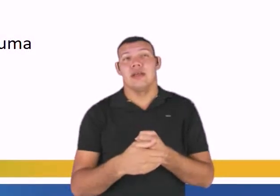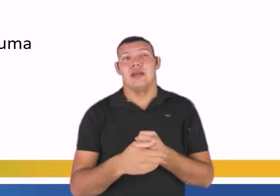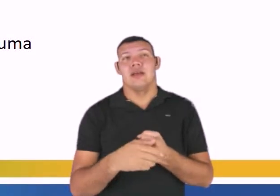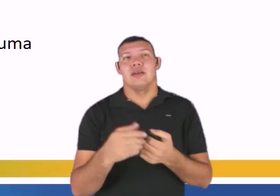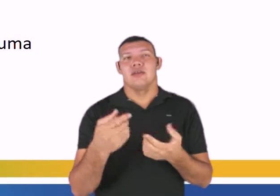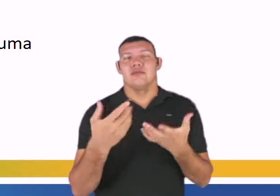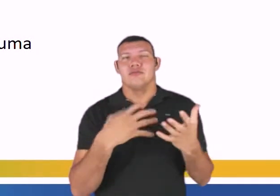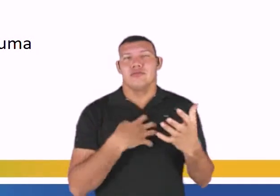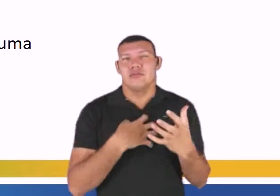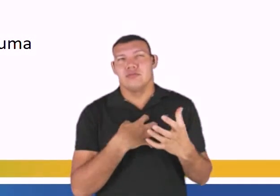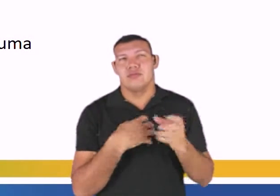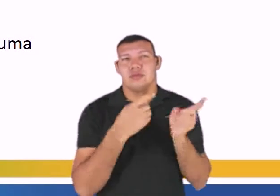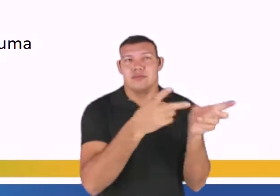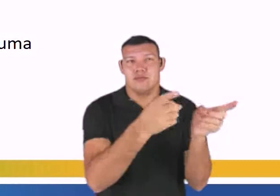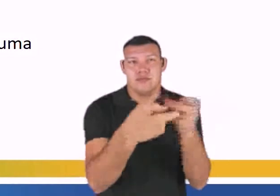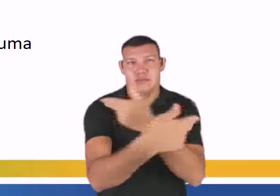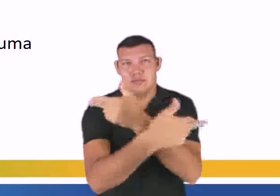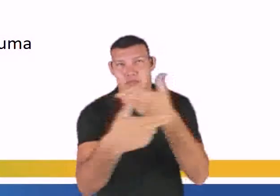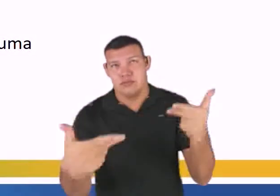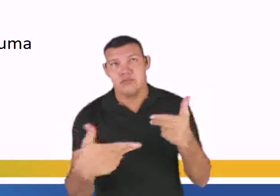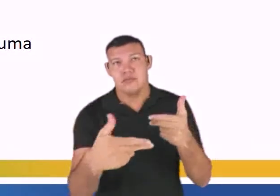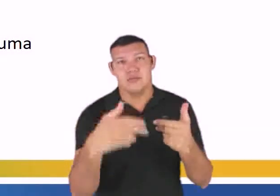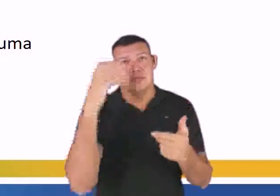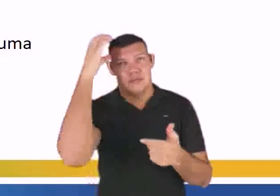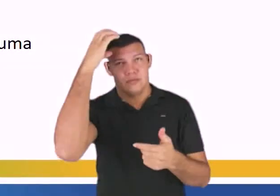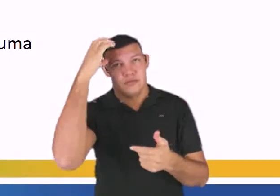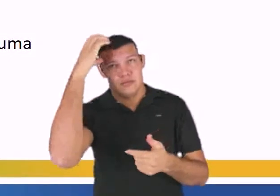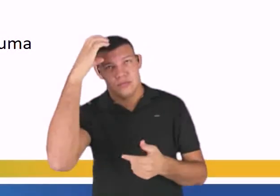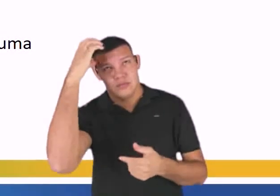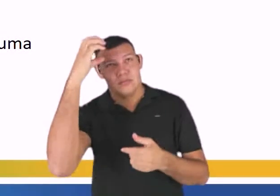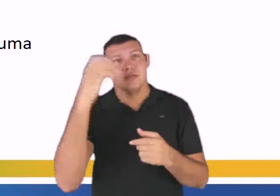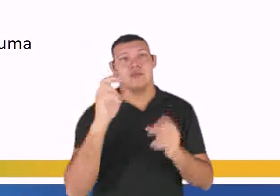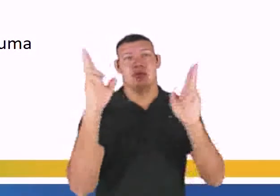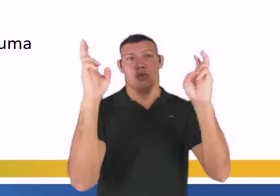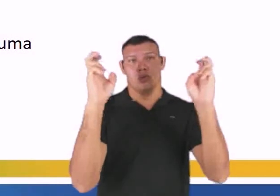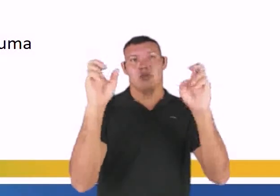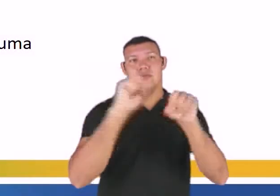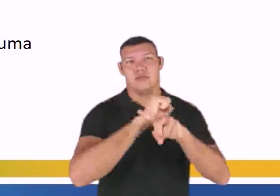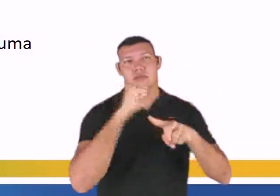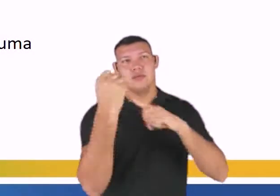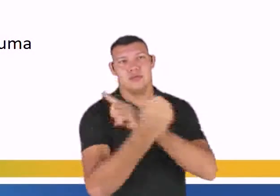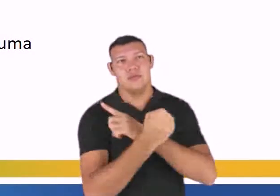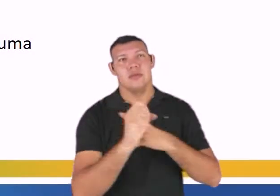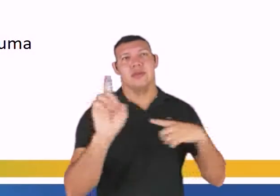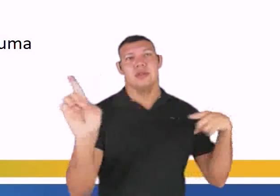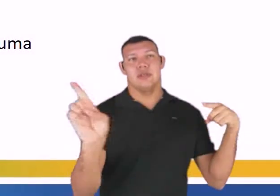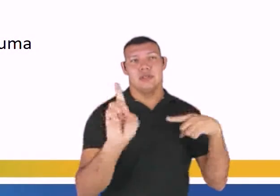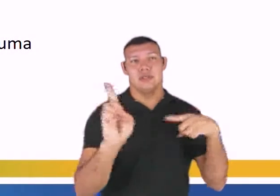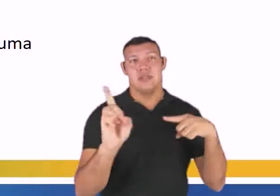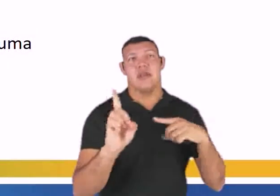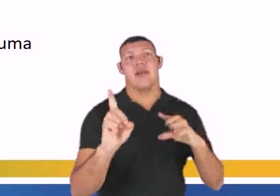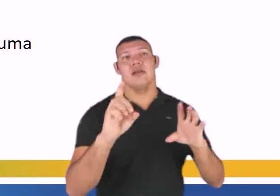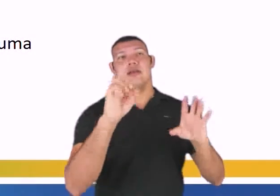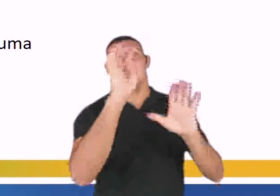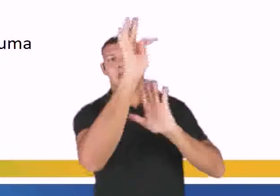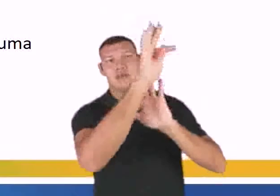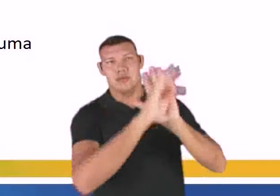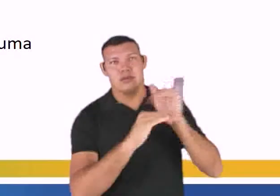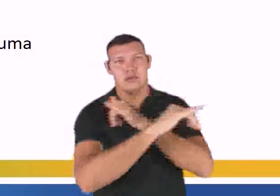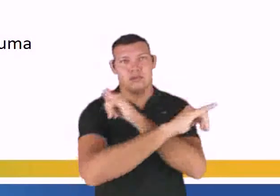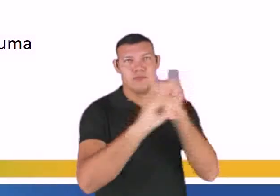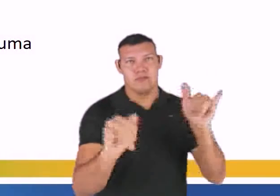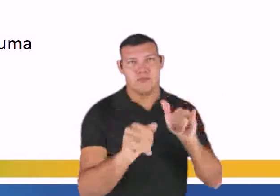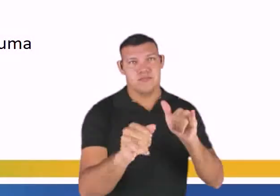O texto publicitário não é necessariamente argumentativo? E E. O público-alvo não é o